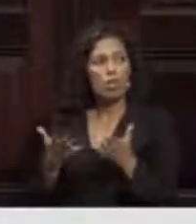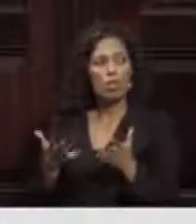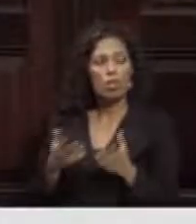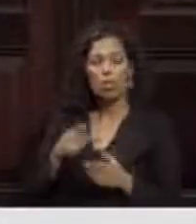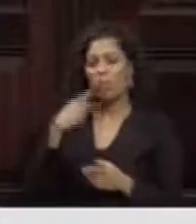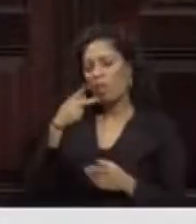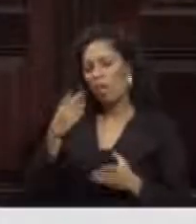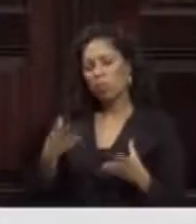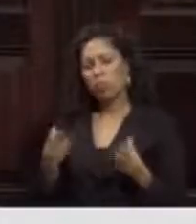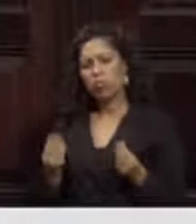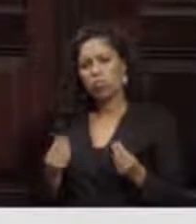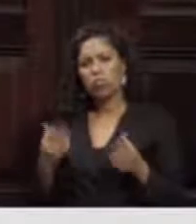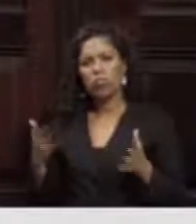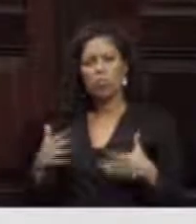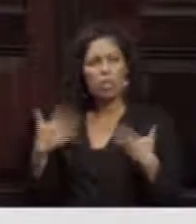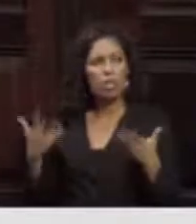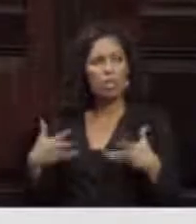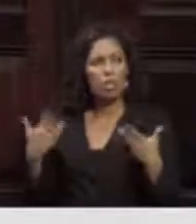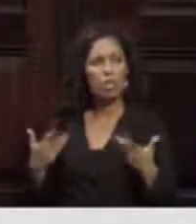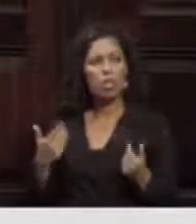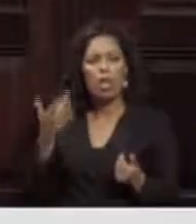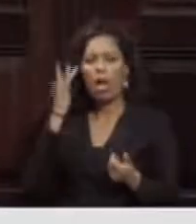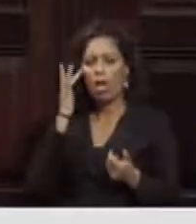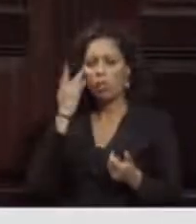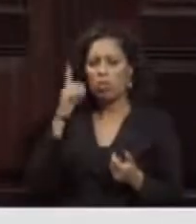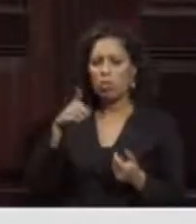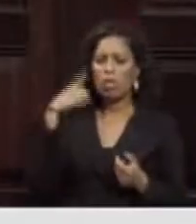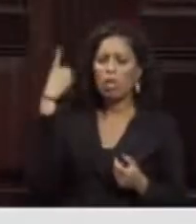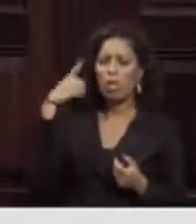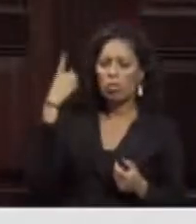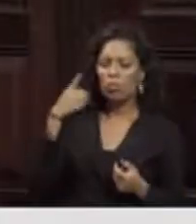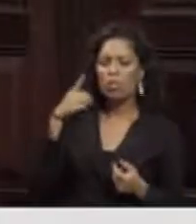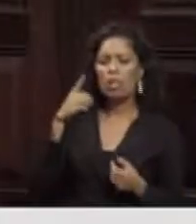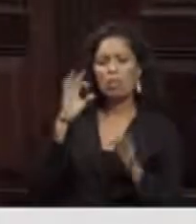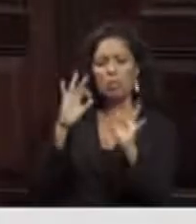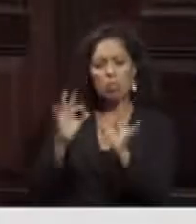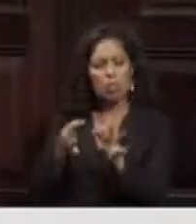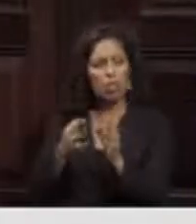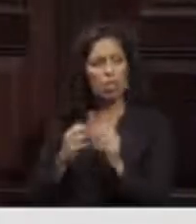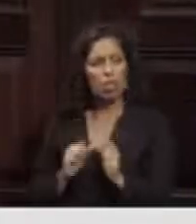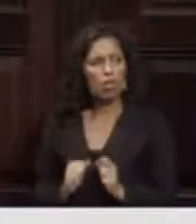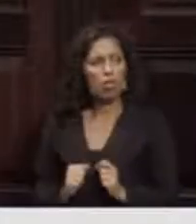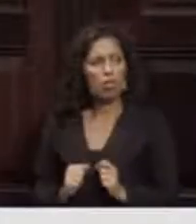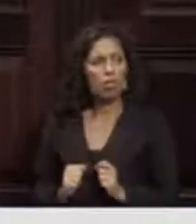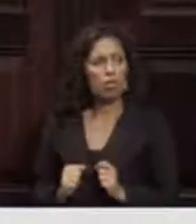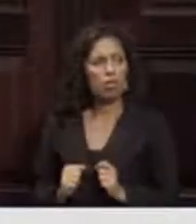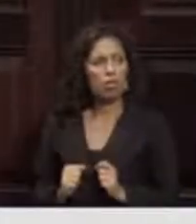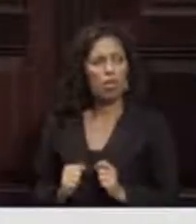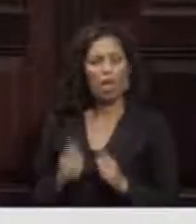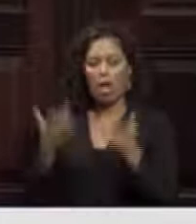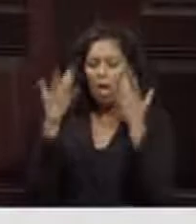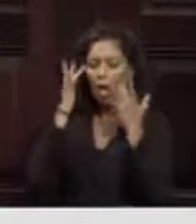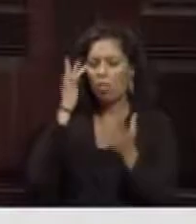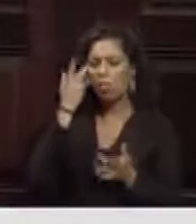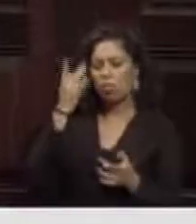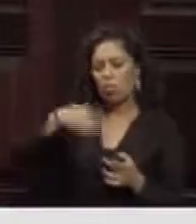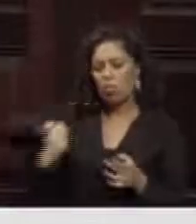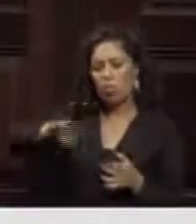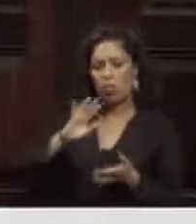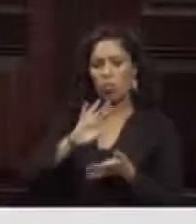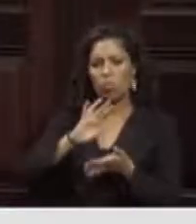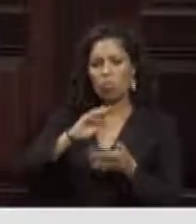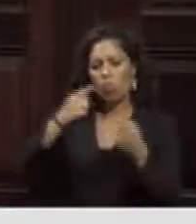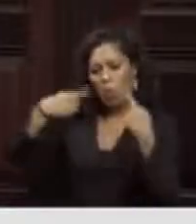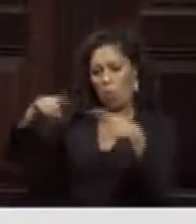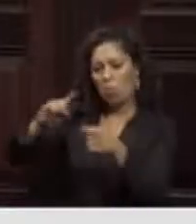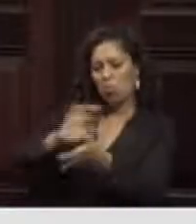muita alegria. Eu acho que você tem razão. Quando eu fiz dia de combate à homofobia, tendo como centro o combate da